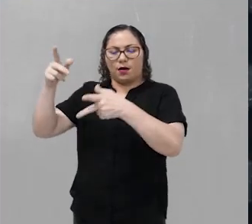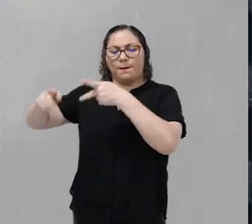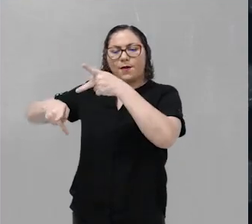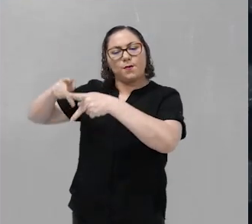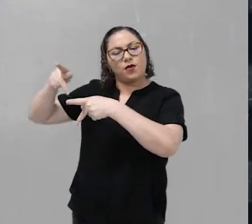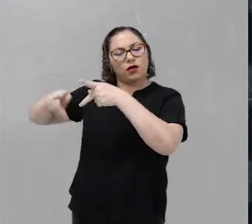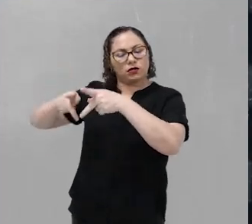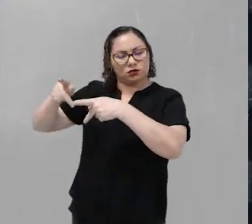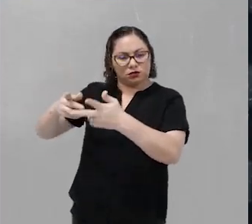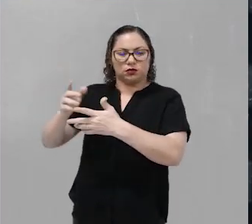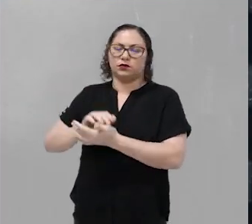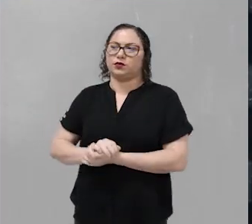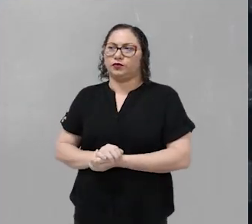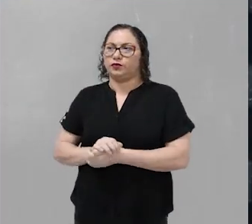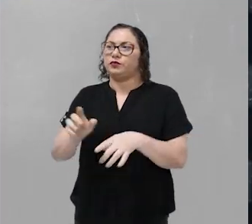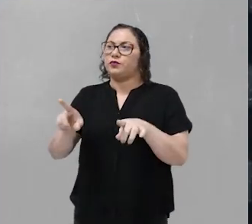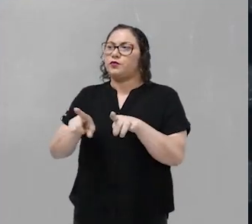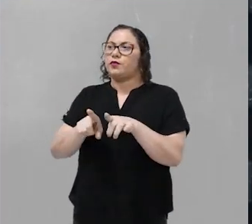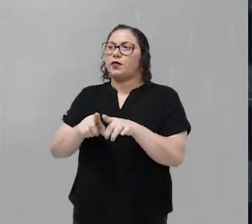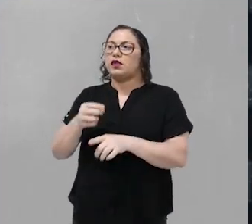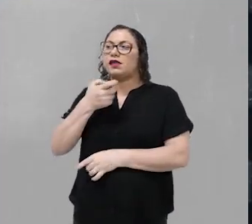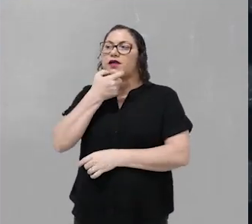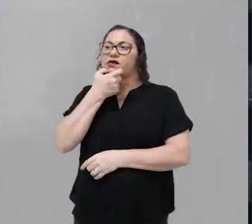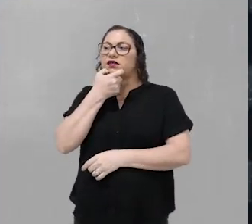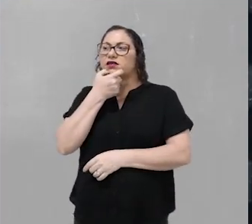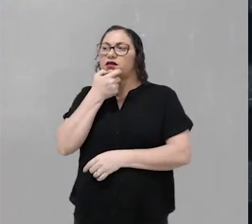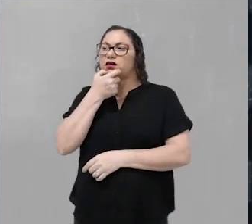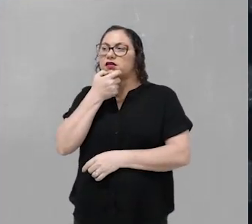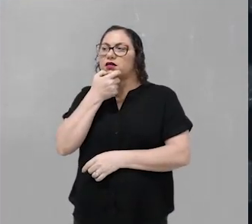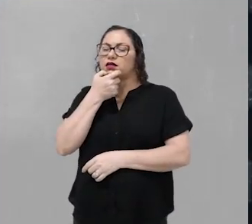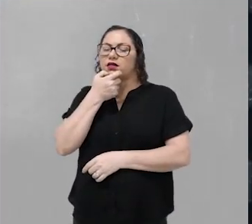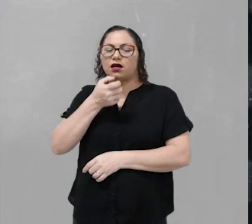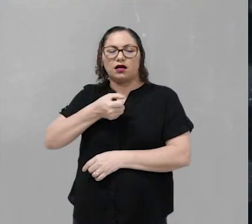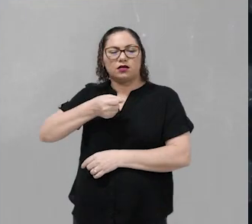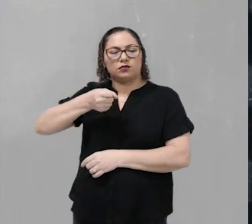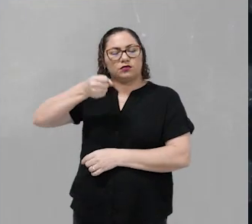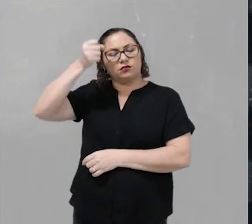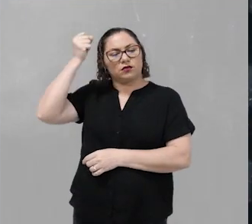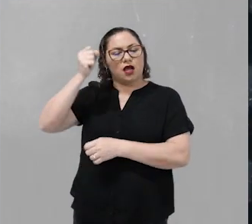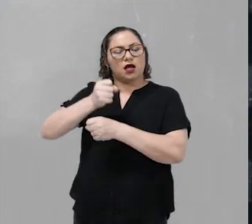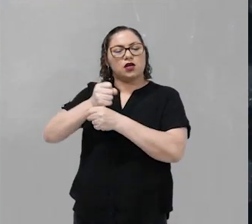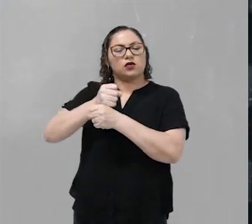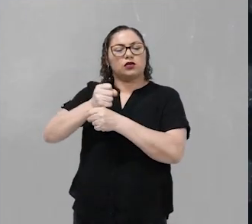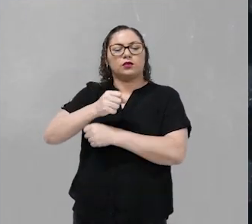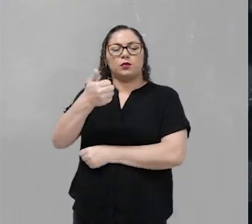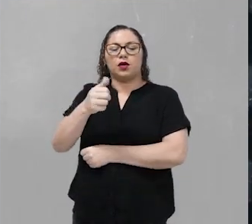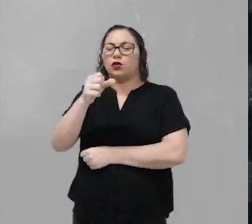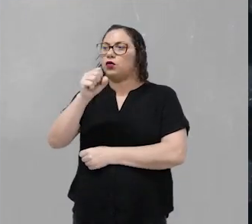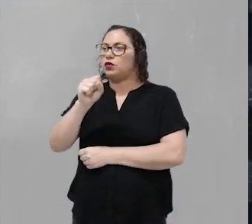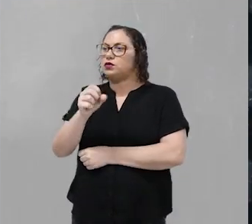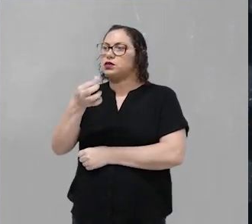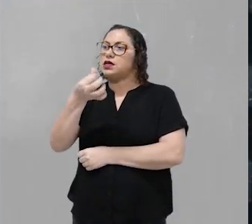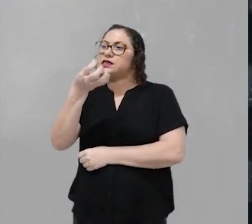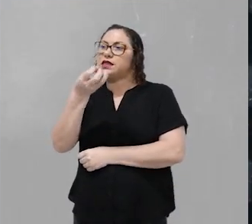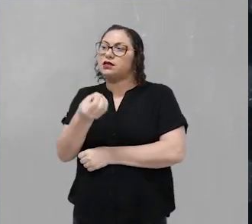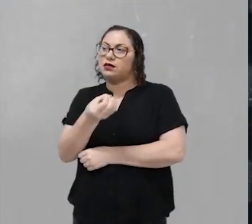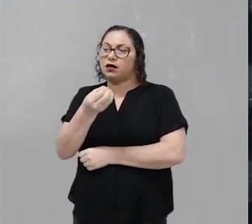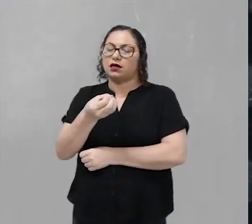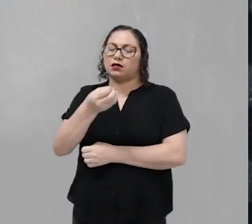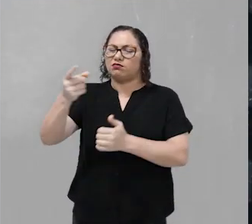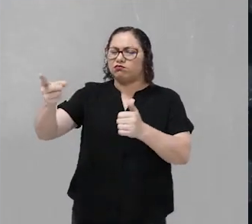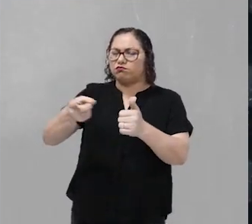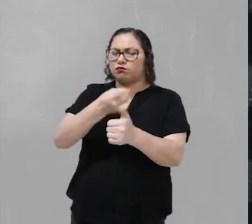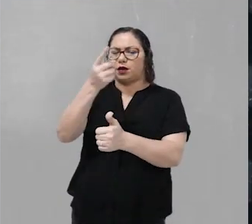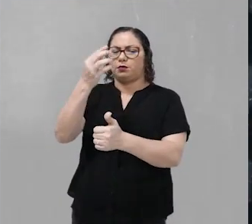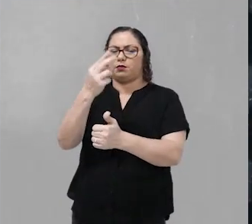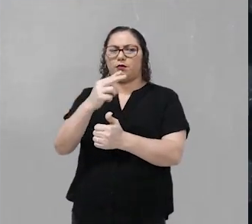também da área urbana, a Inglaterra, na década de 1860, pela primeira vez em toda a